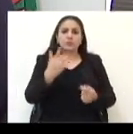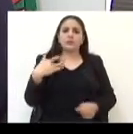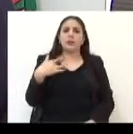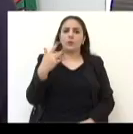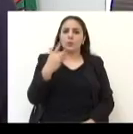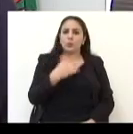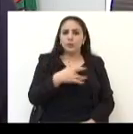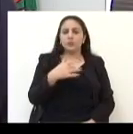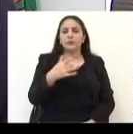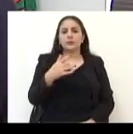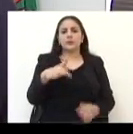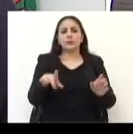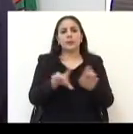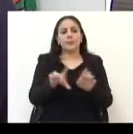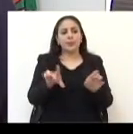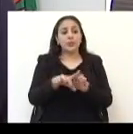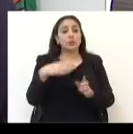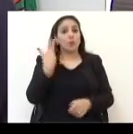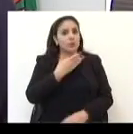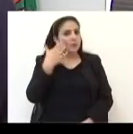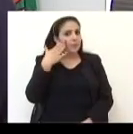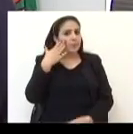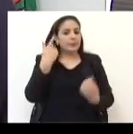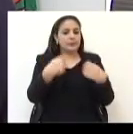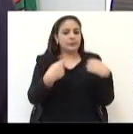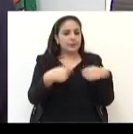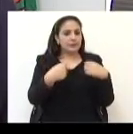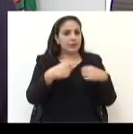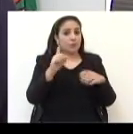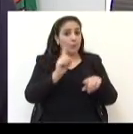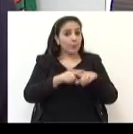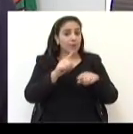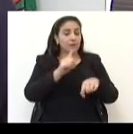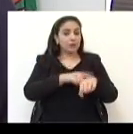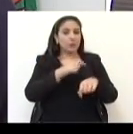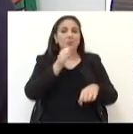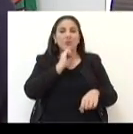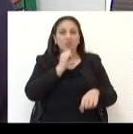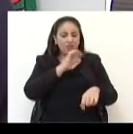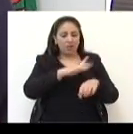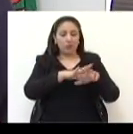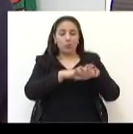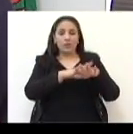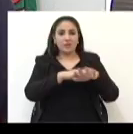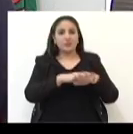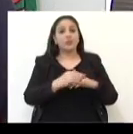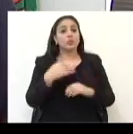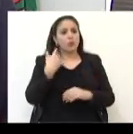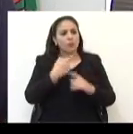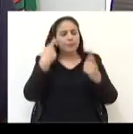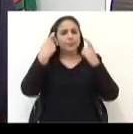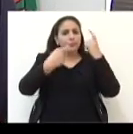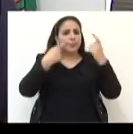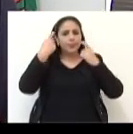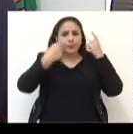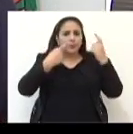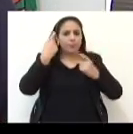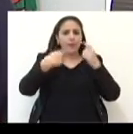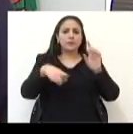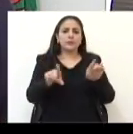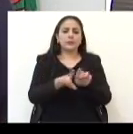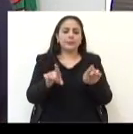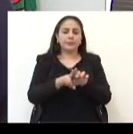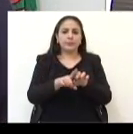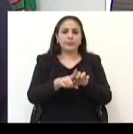sabe que são extremamente necessários, sobretudo numa idade elevada, mas, obviamente, que nós estaremos vigilantes e preocupados